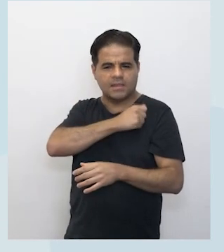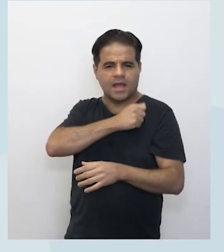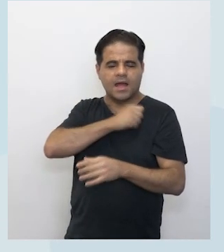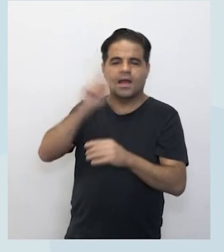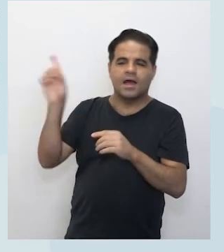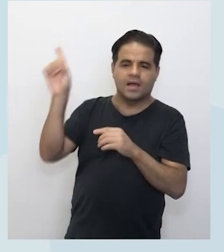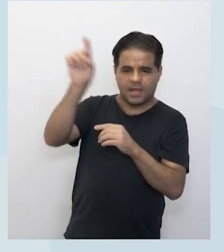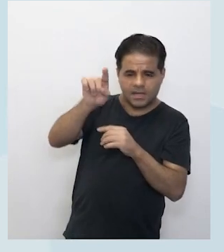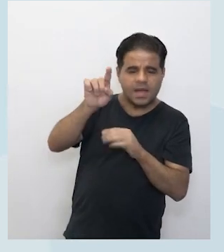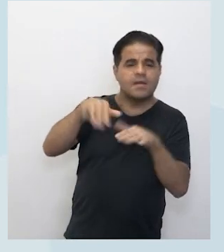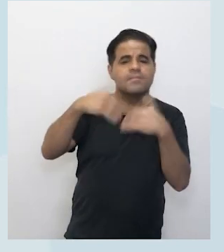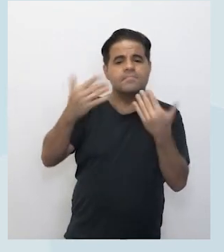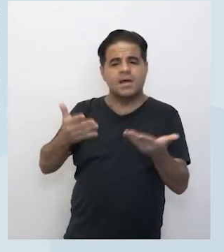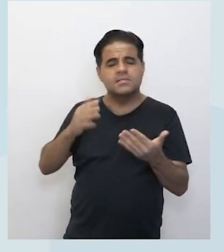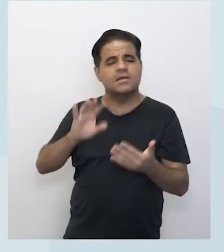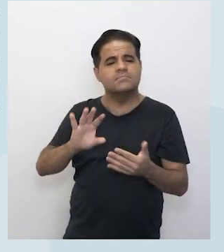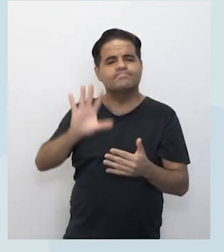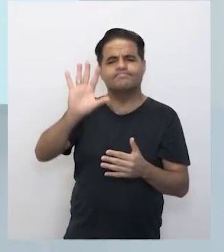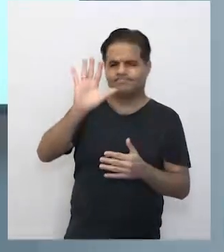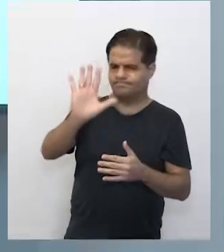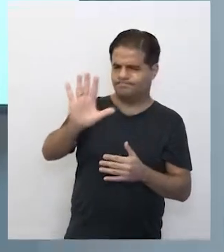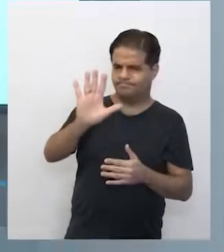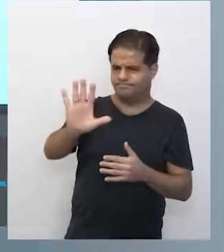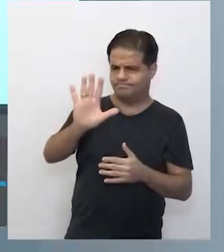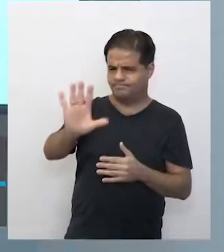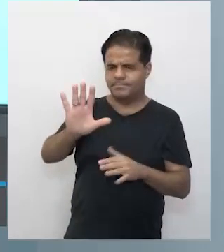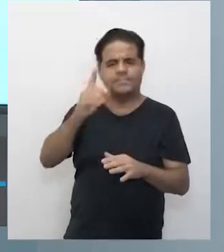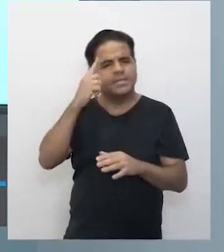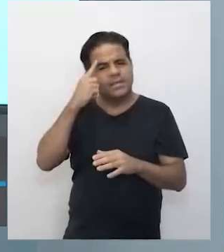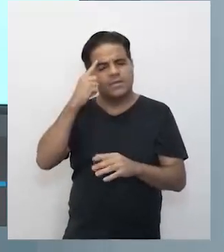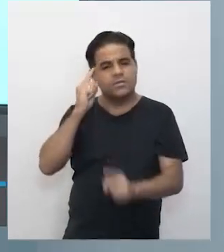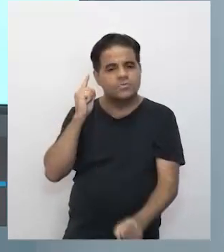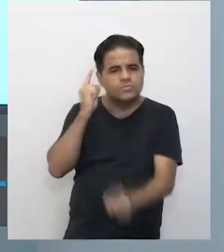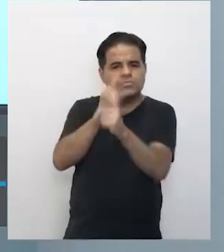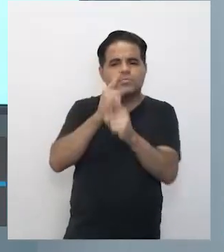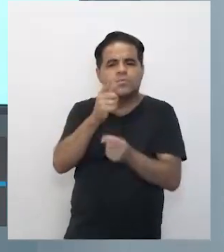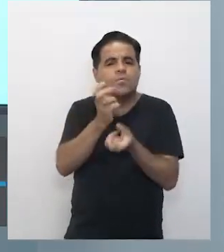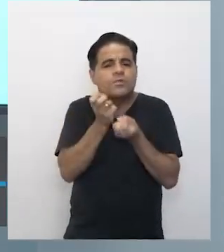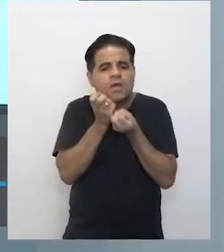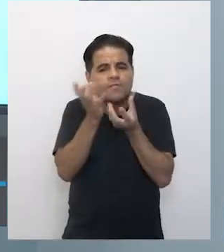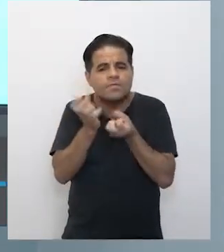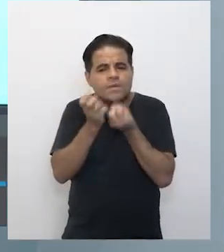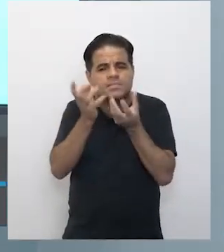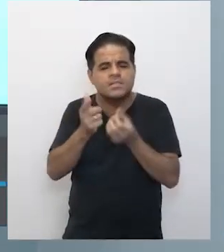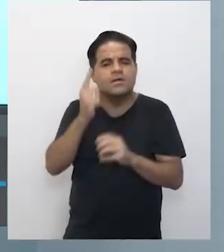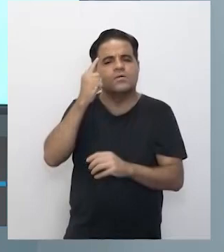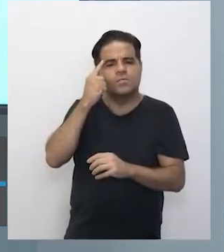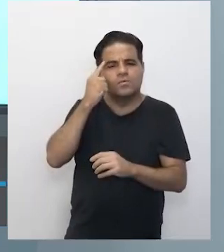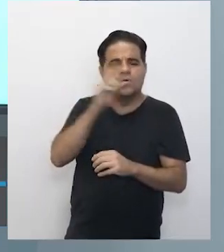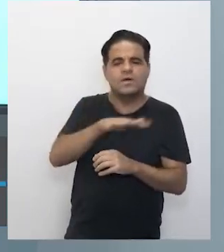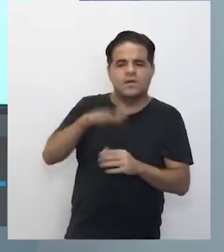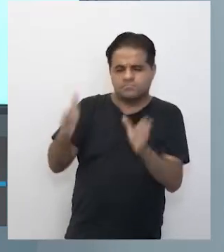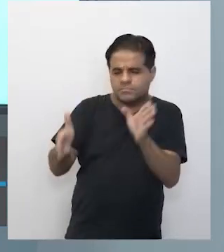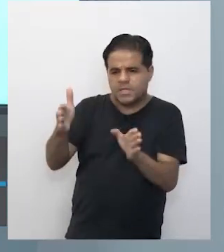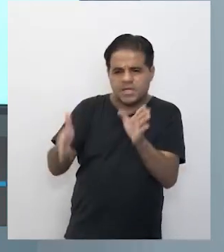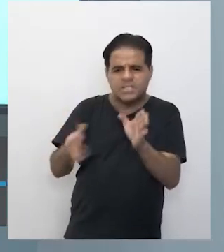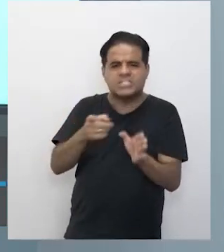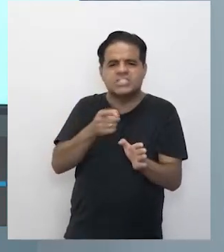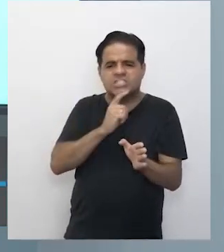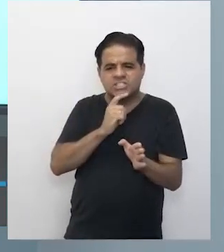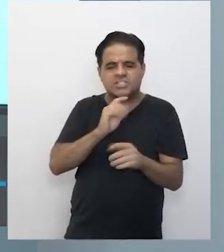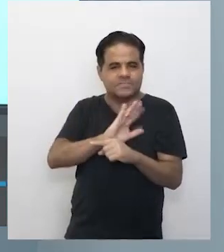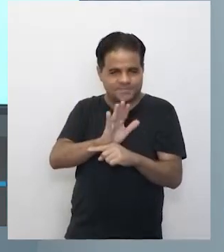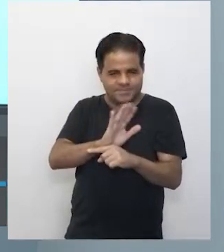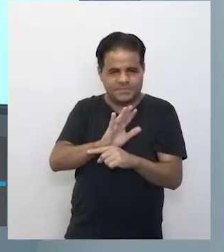Perfeito. Mas aí, peraí. Aí a gente descobriu uma outra informação. A Era do Gelo, exatamente, o nome daquele